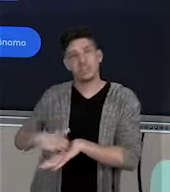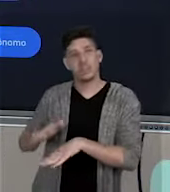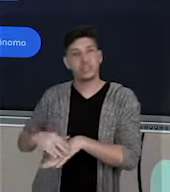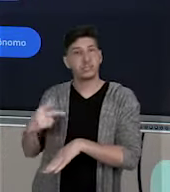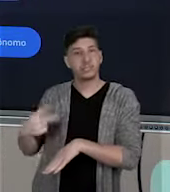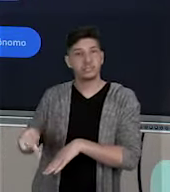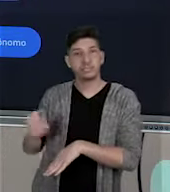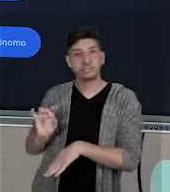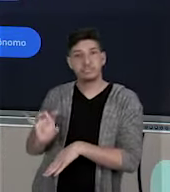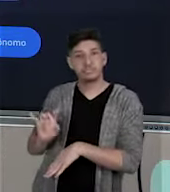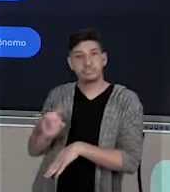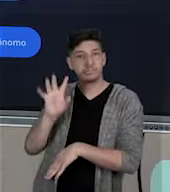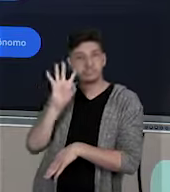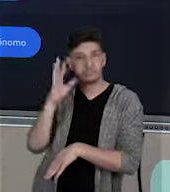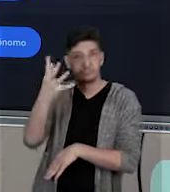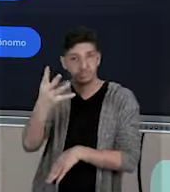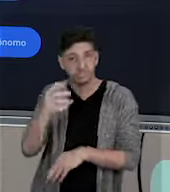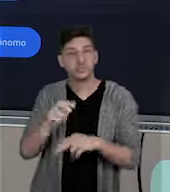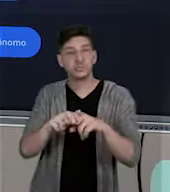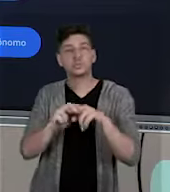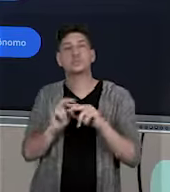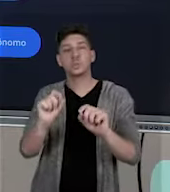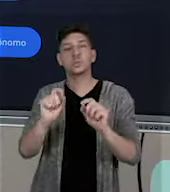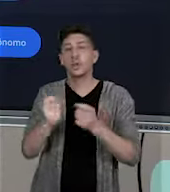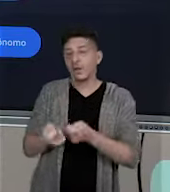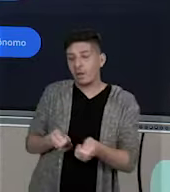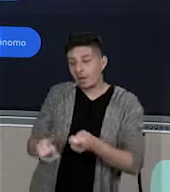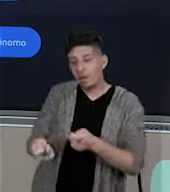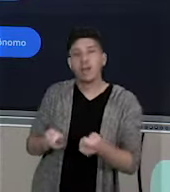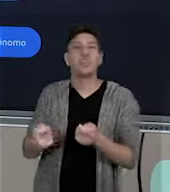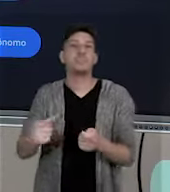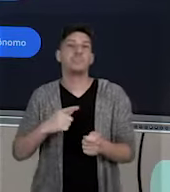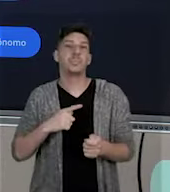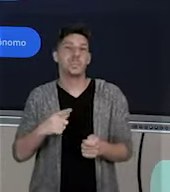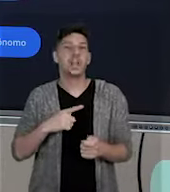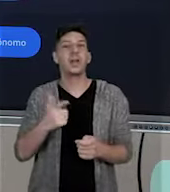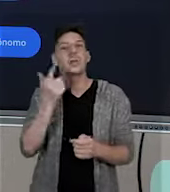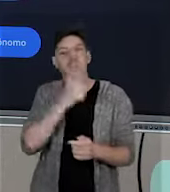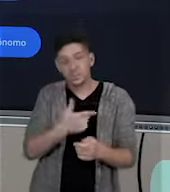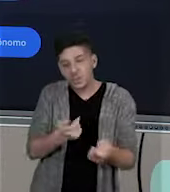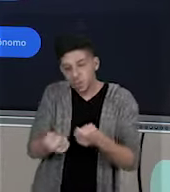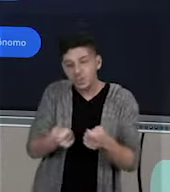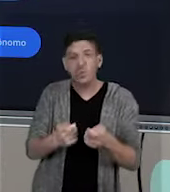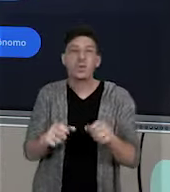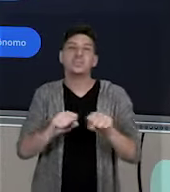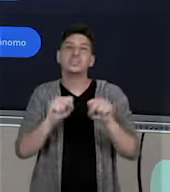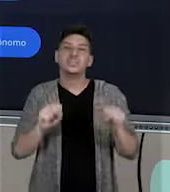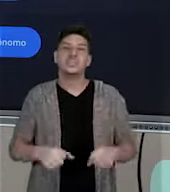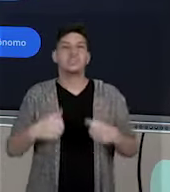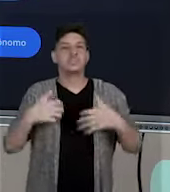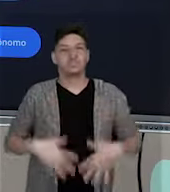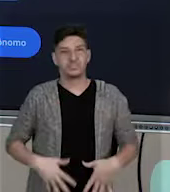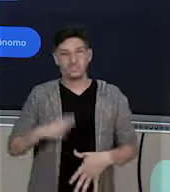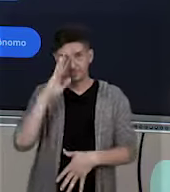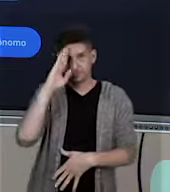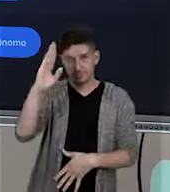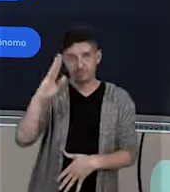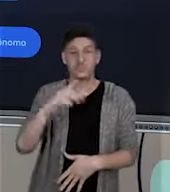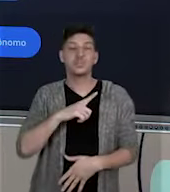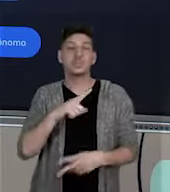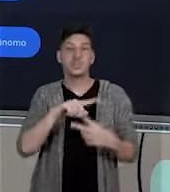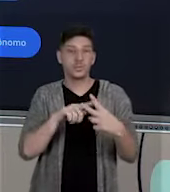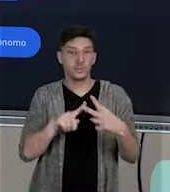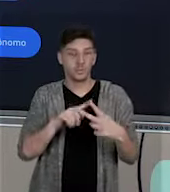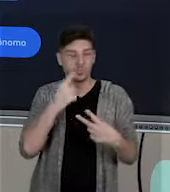ele mesmo, através da coordenação, né, que ele recebe do sistema nervoso central. E aí a gente tem as duas divisões, sistema nervoso